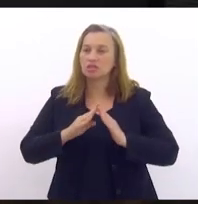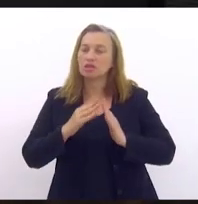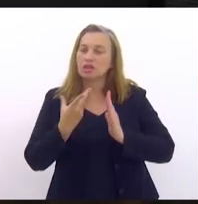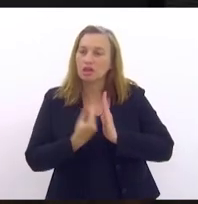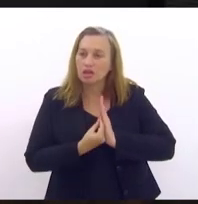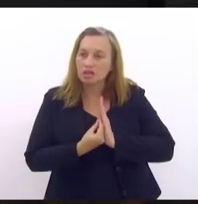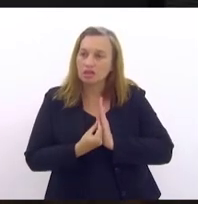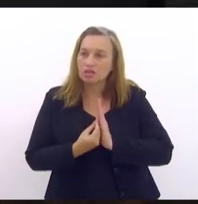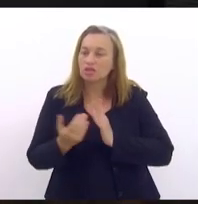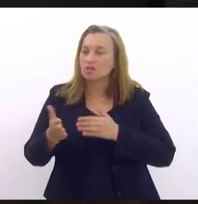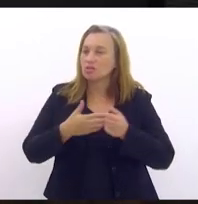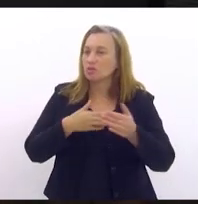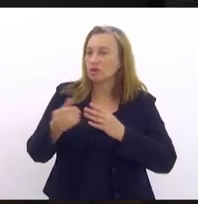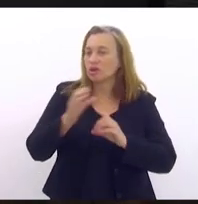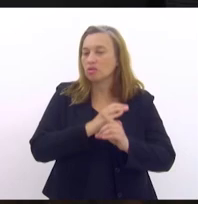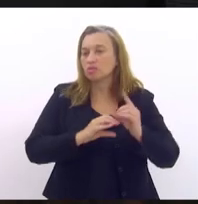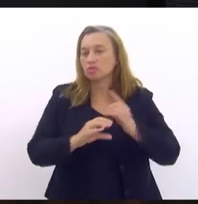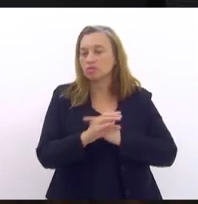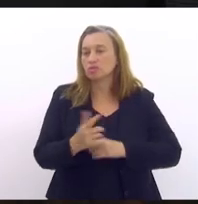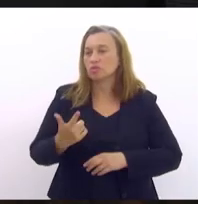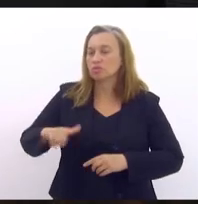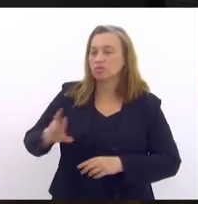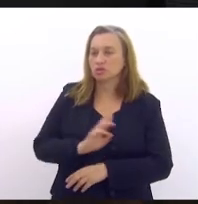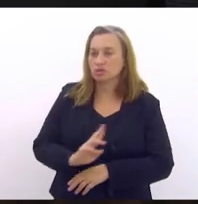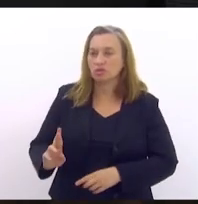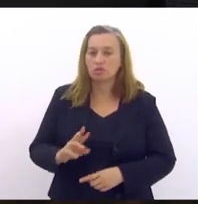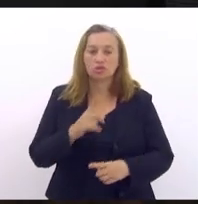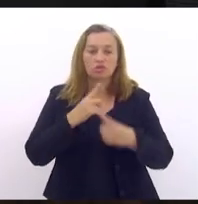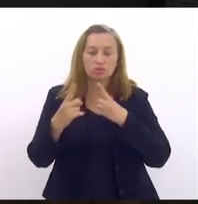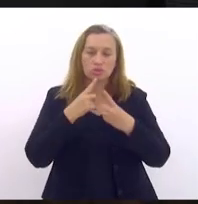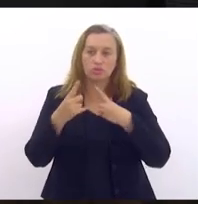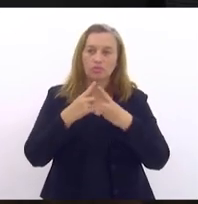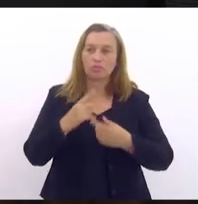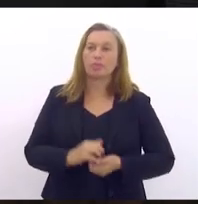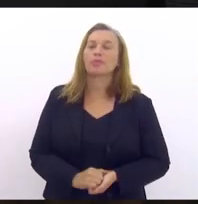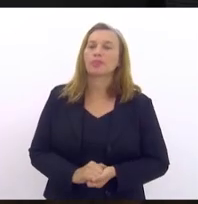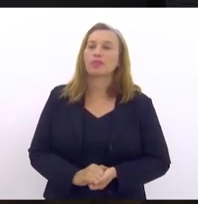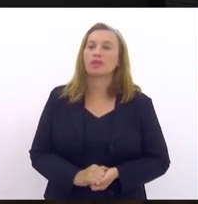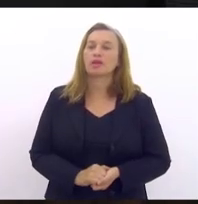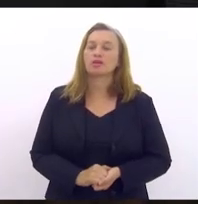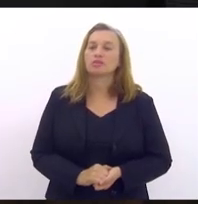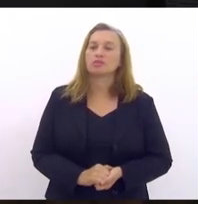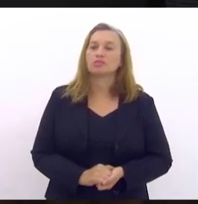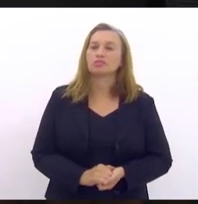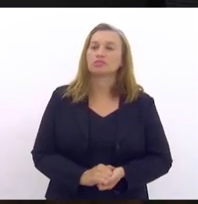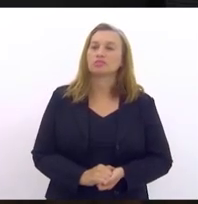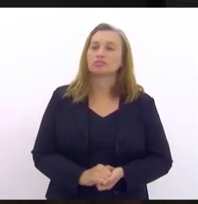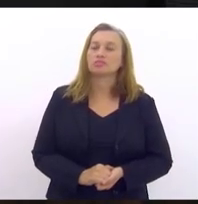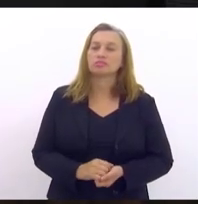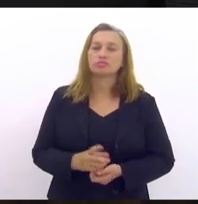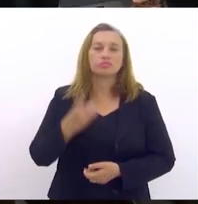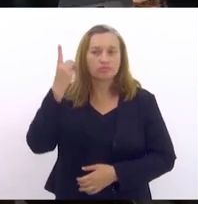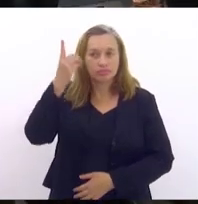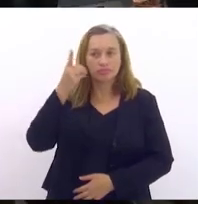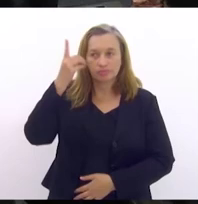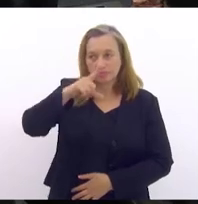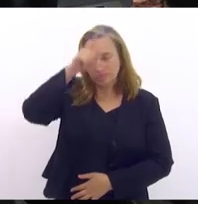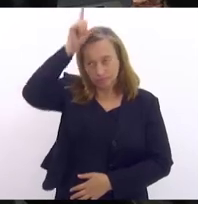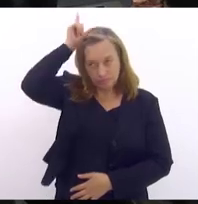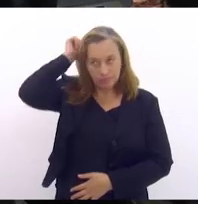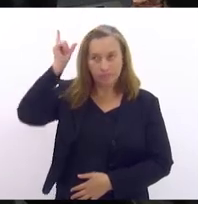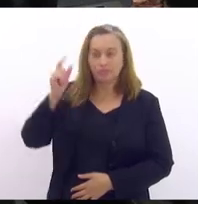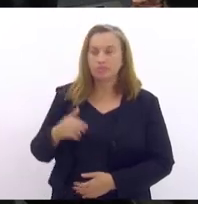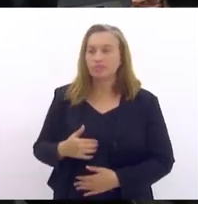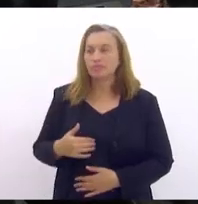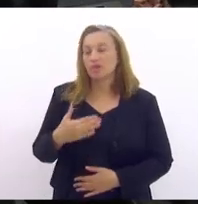templos de qualquer culto e outras entidades. Em discussão. Não, deputado Luiz Paulo.